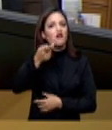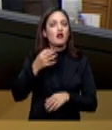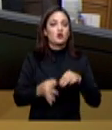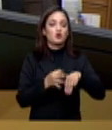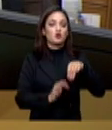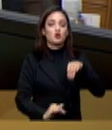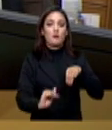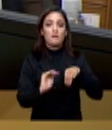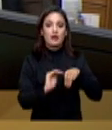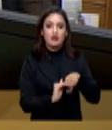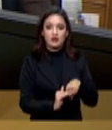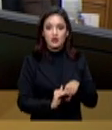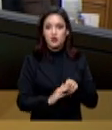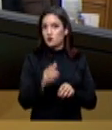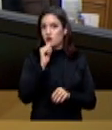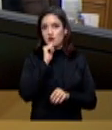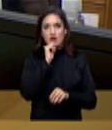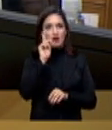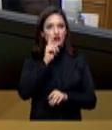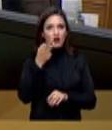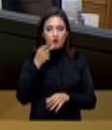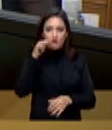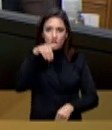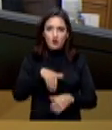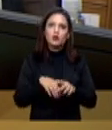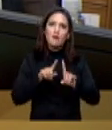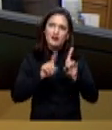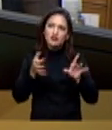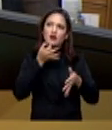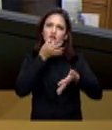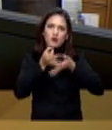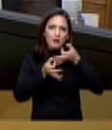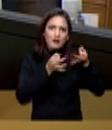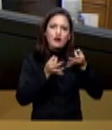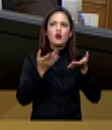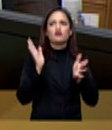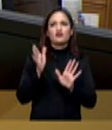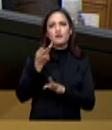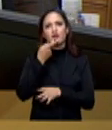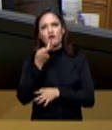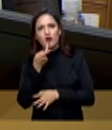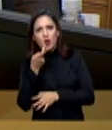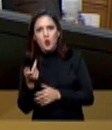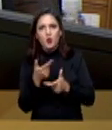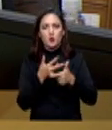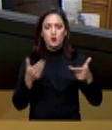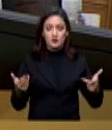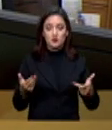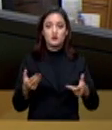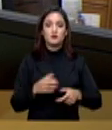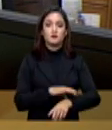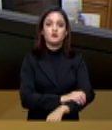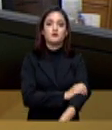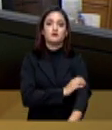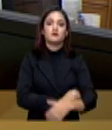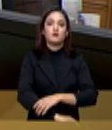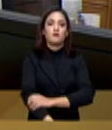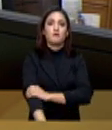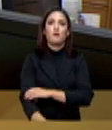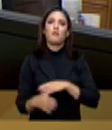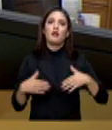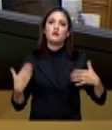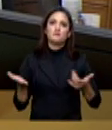ministros que embora ainda não tenham votado mas já participaram desse debate